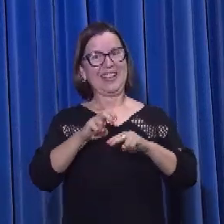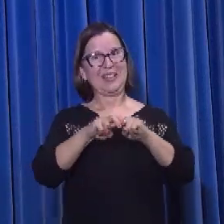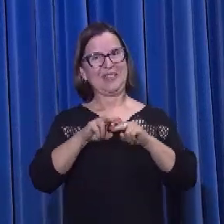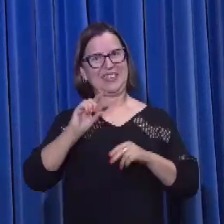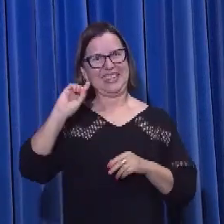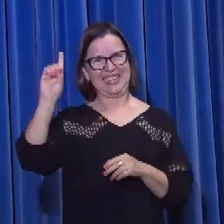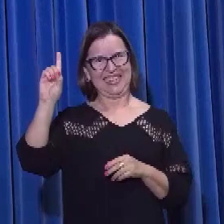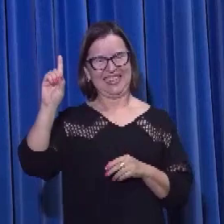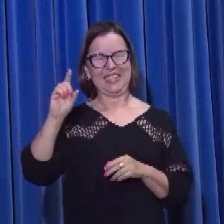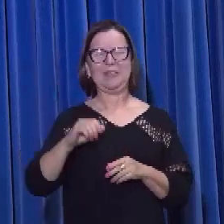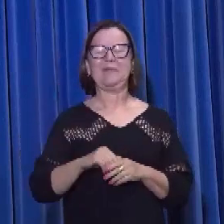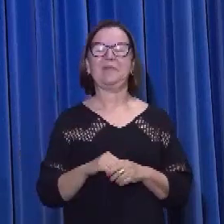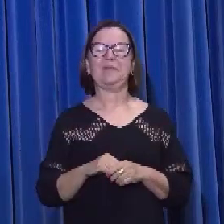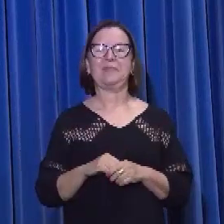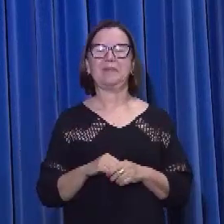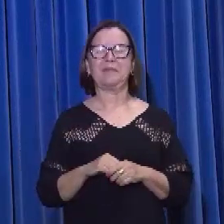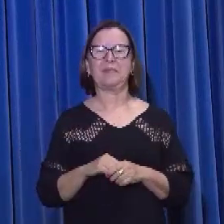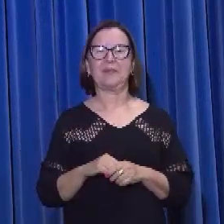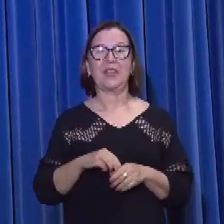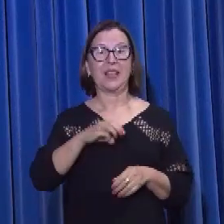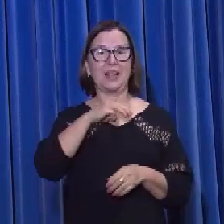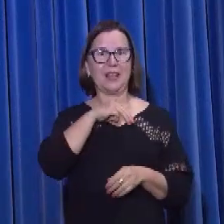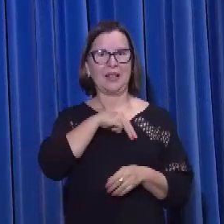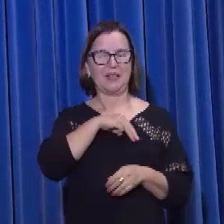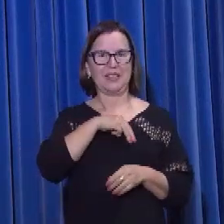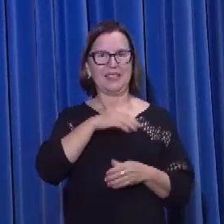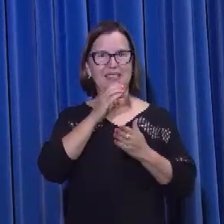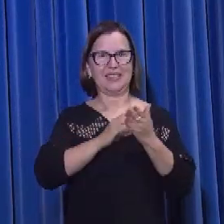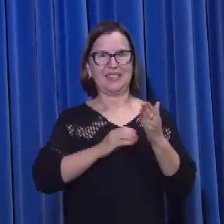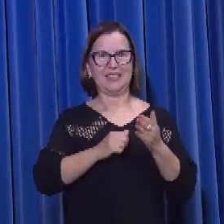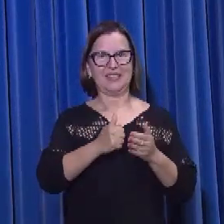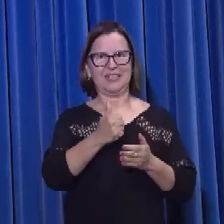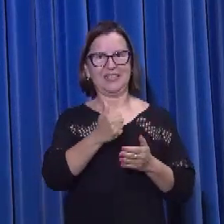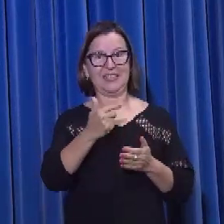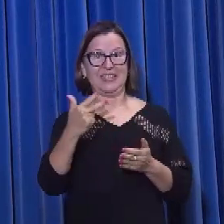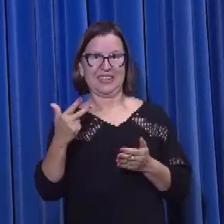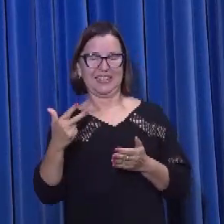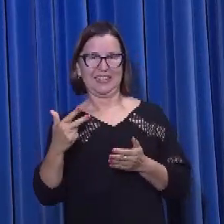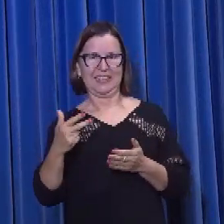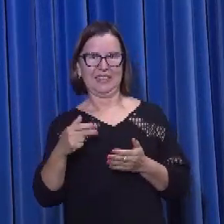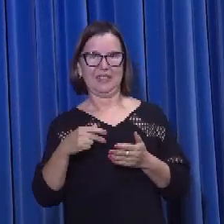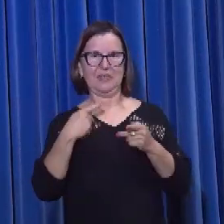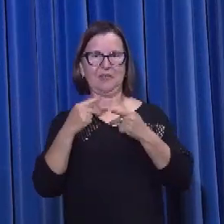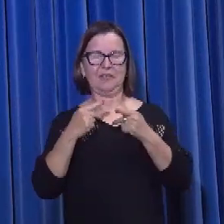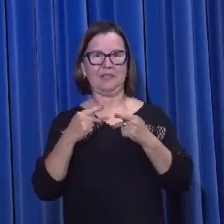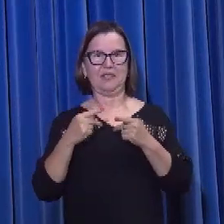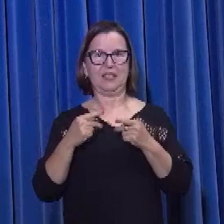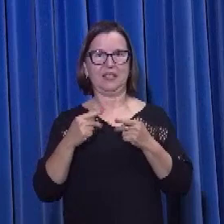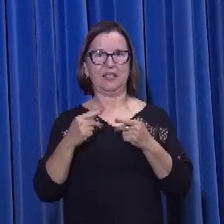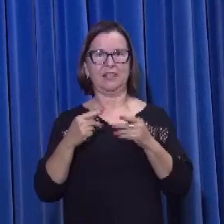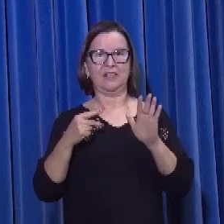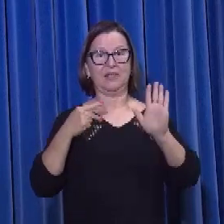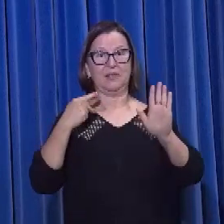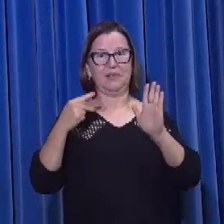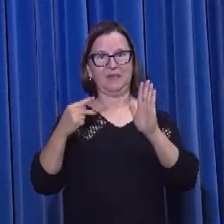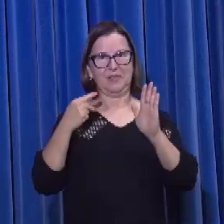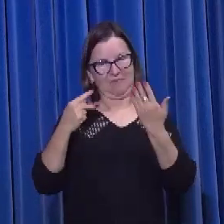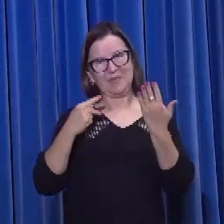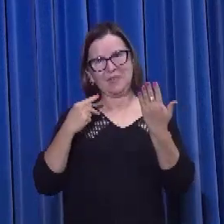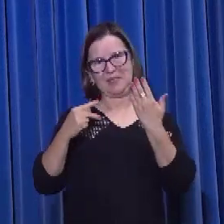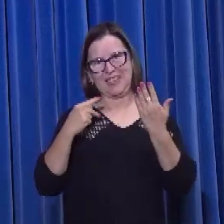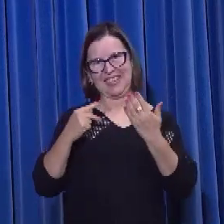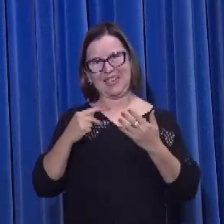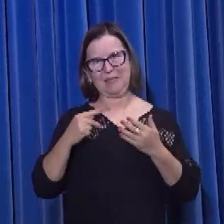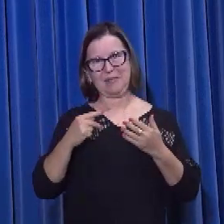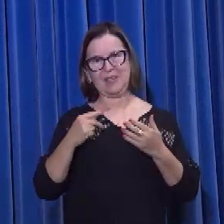conhecem, de Mateus 13, a parábola do semeador. Eu queria falar de dois tipos de terreno